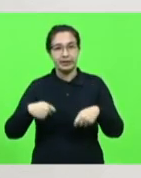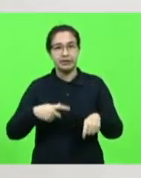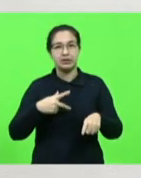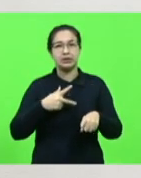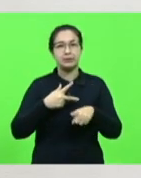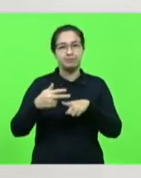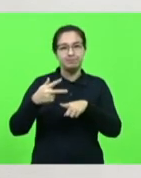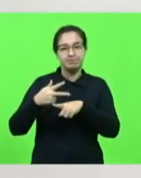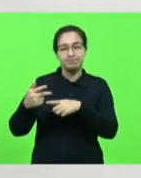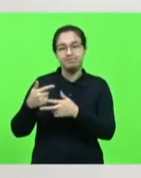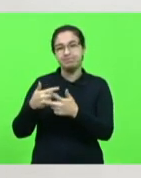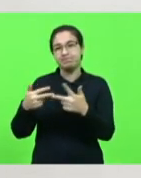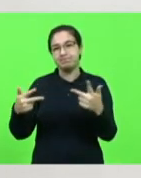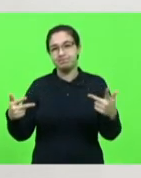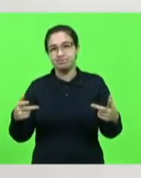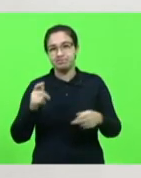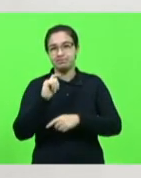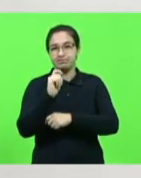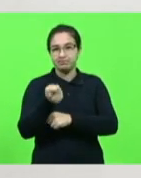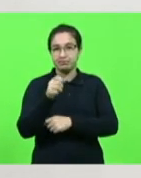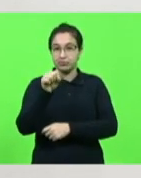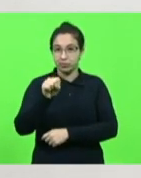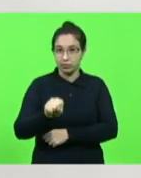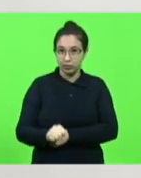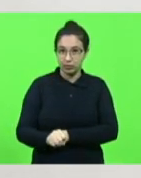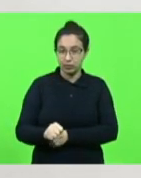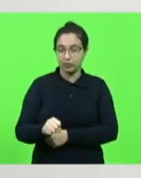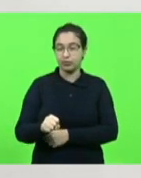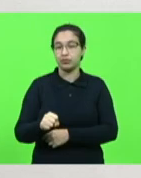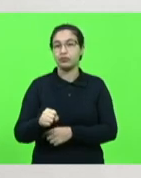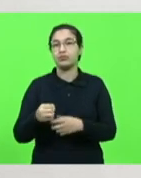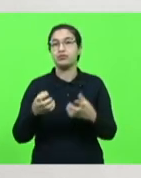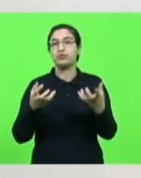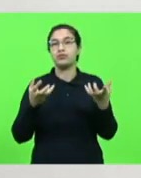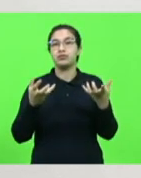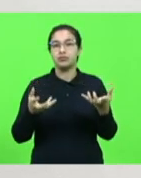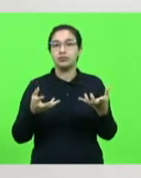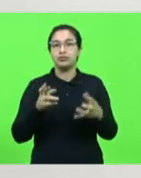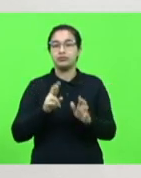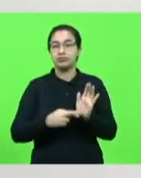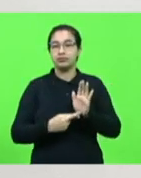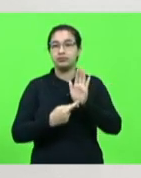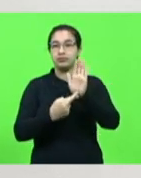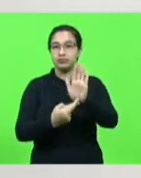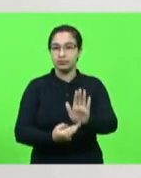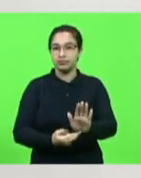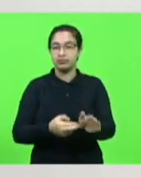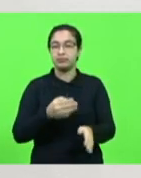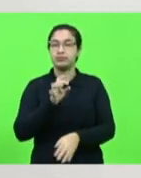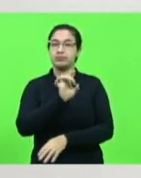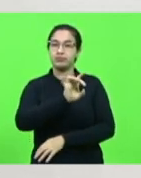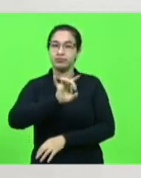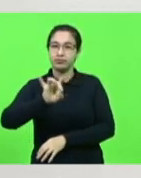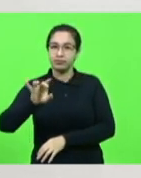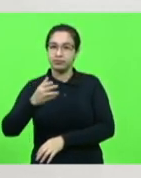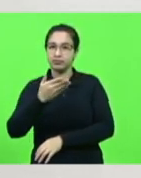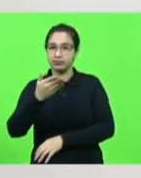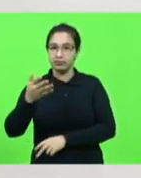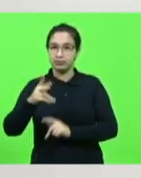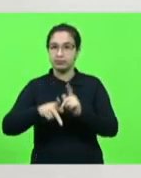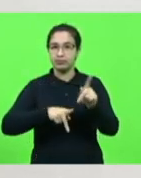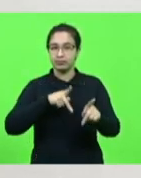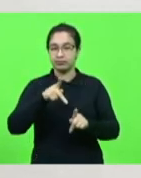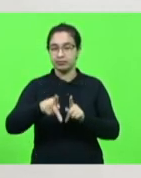pela pesca, e nós queremos sempre estar aqui de prontidão, fazendo o nosso melhor e representando com maestria a cada um de vocês, amigo catarinense. Muito obrigado,